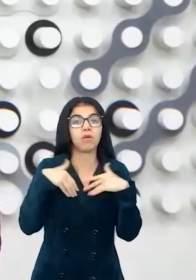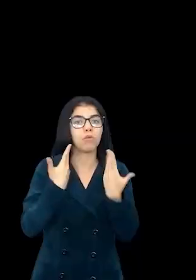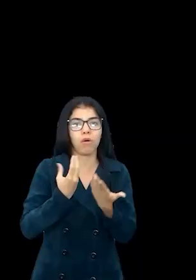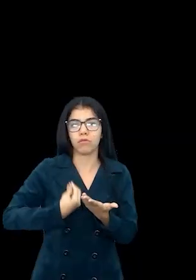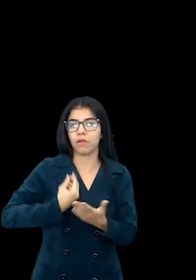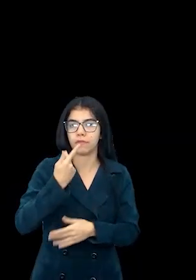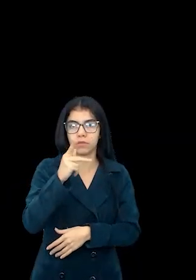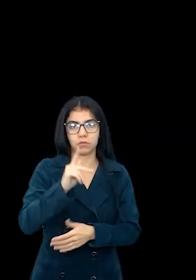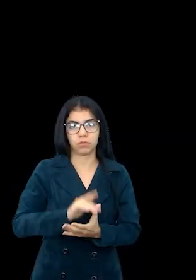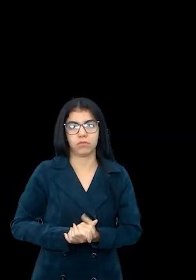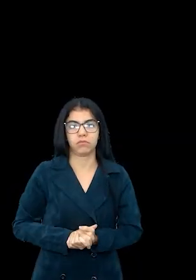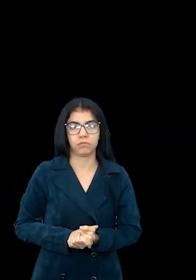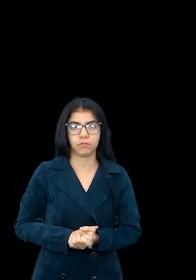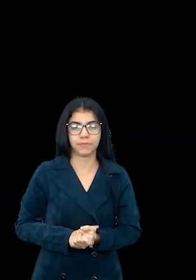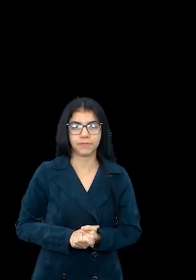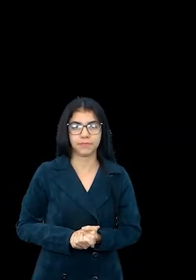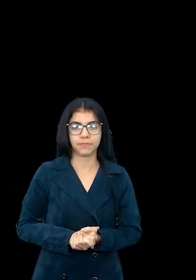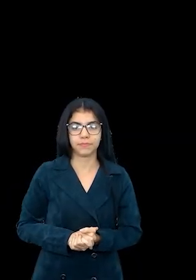história?